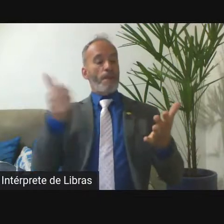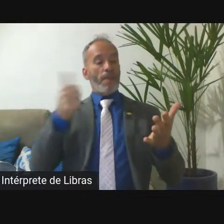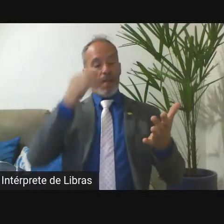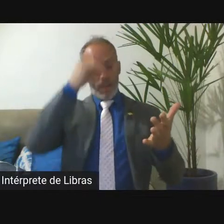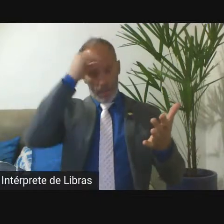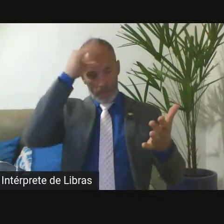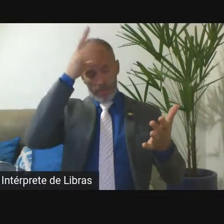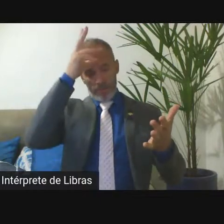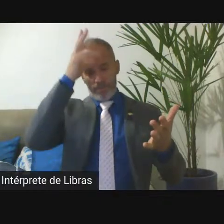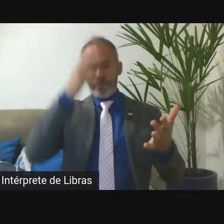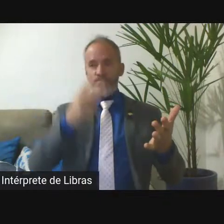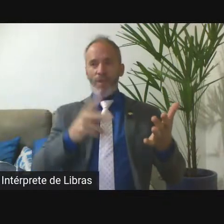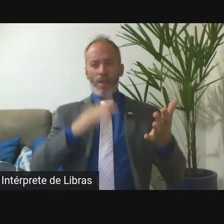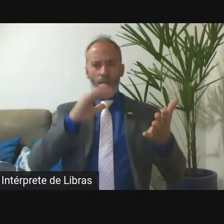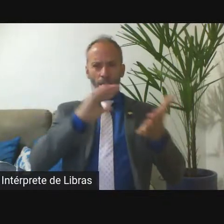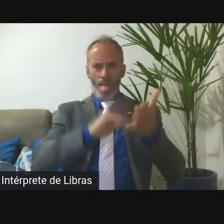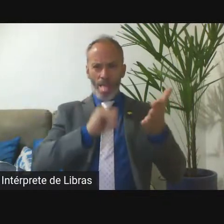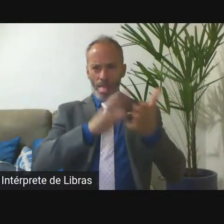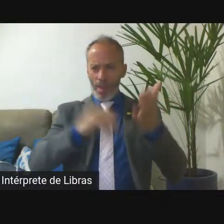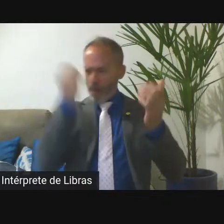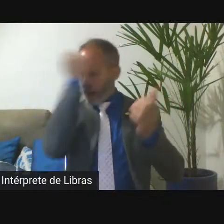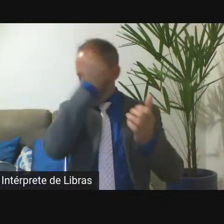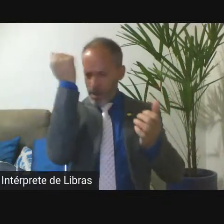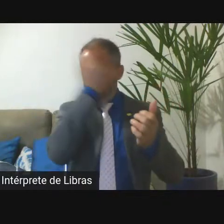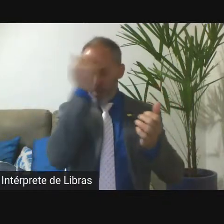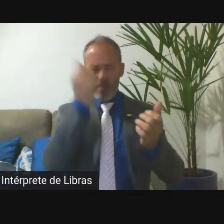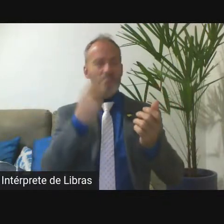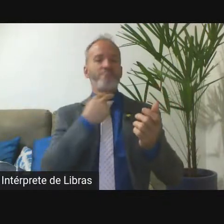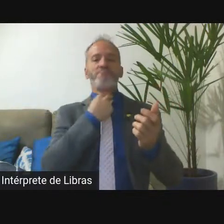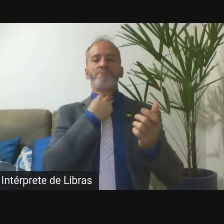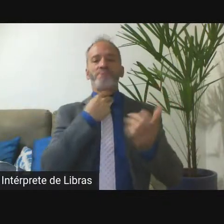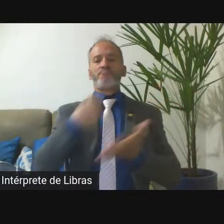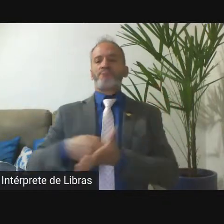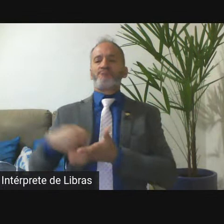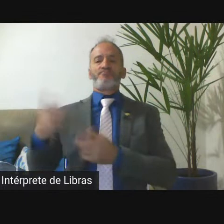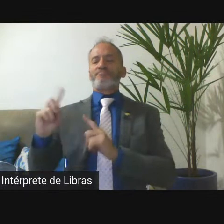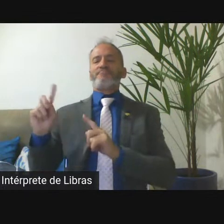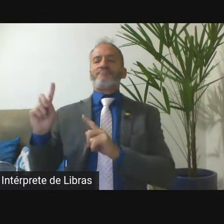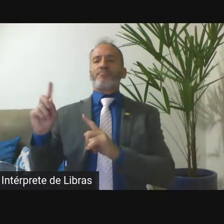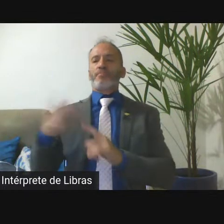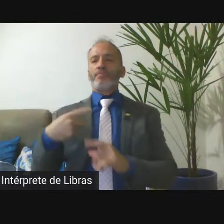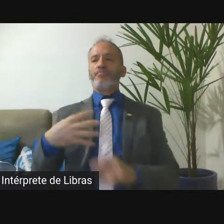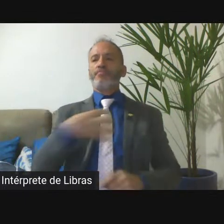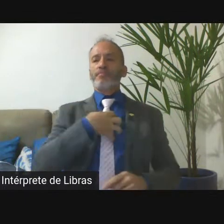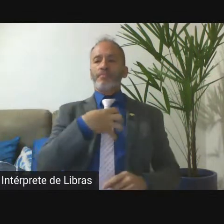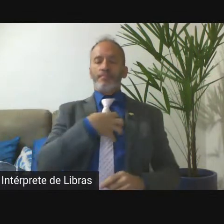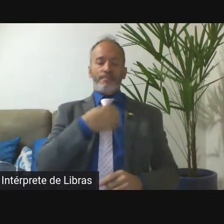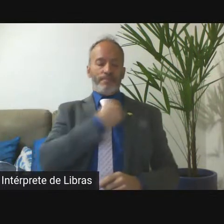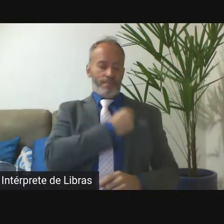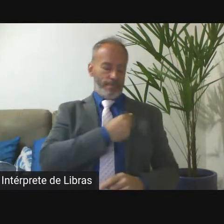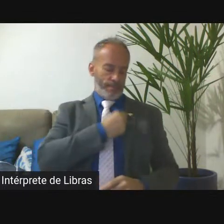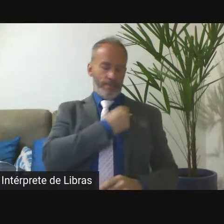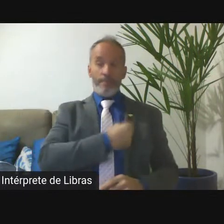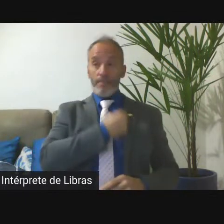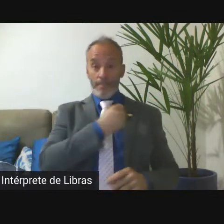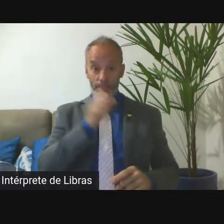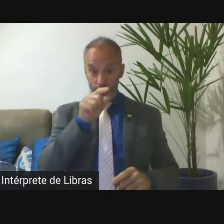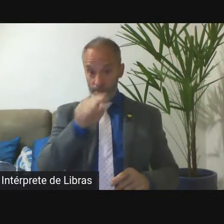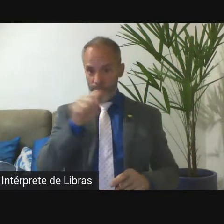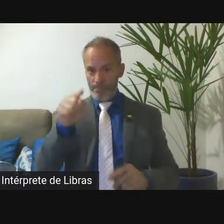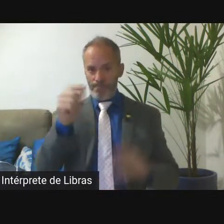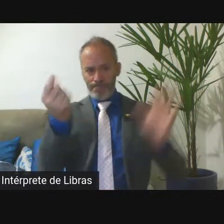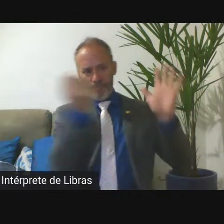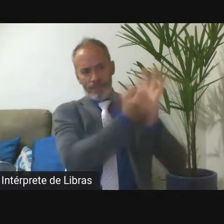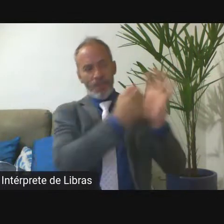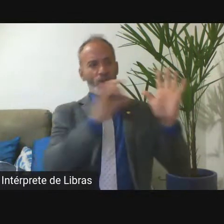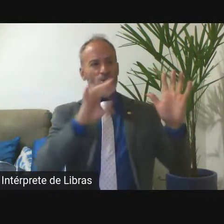conhecimento não pode ser deletado e nem mesmo cobrado imposto. Vamos sentir saudades, porque vocês não marcaram